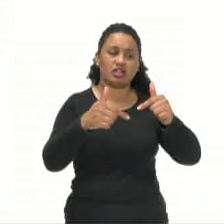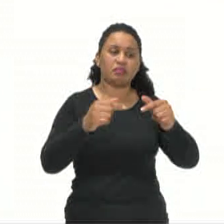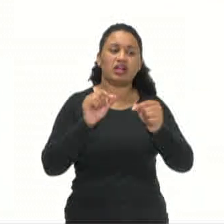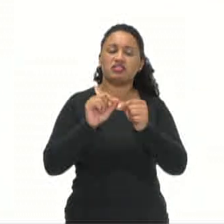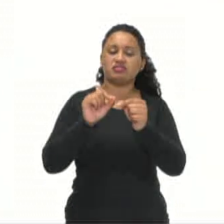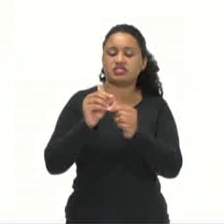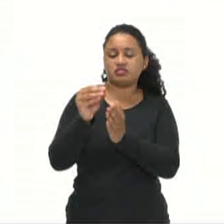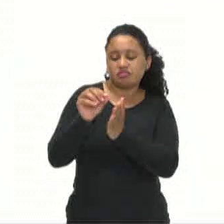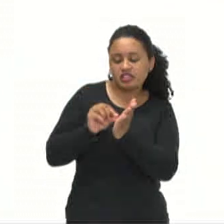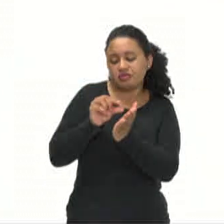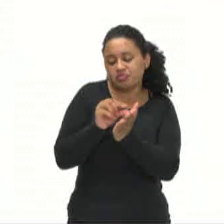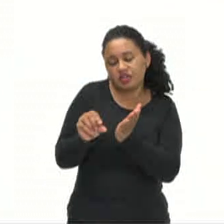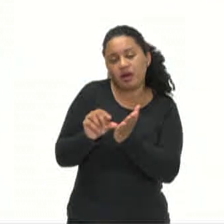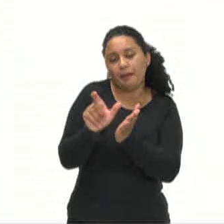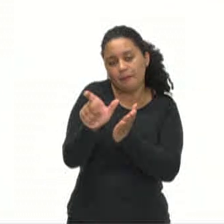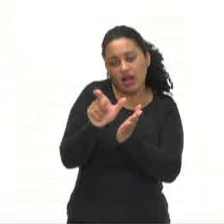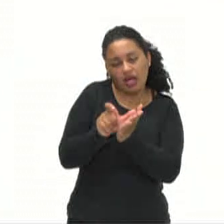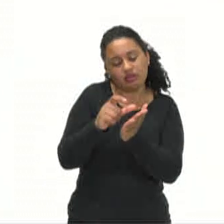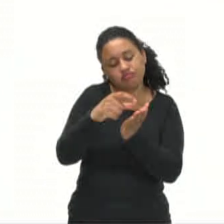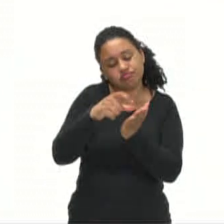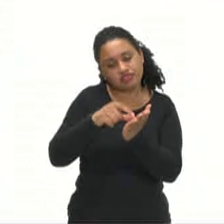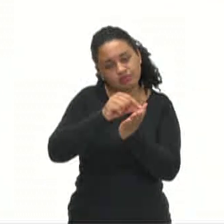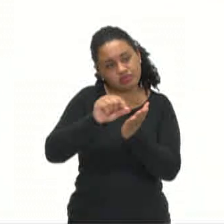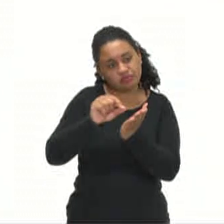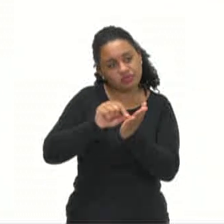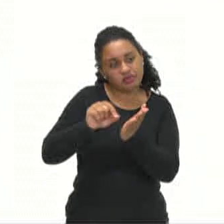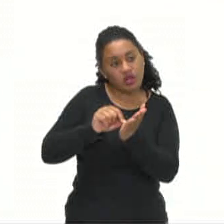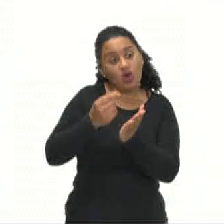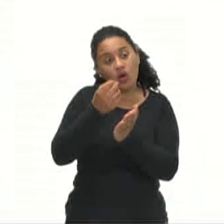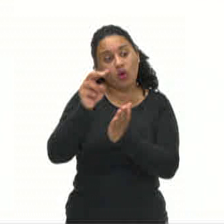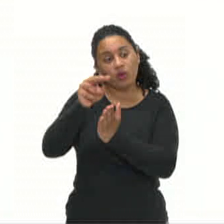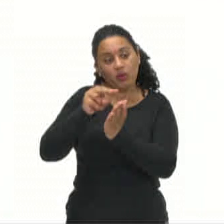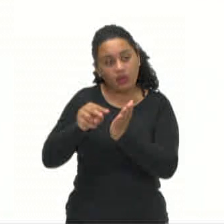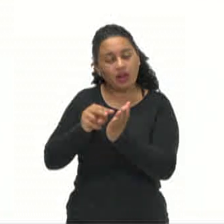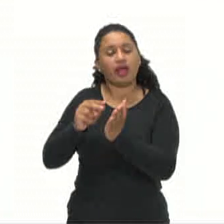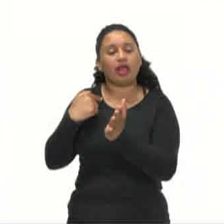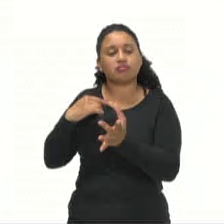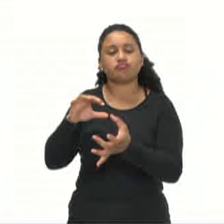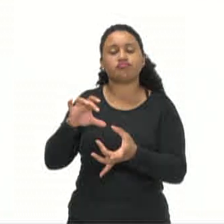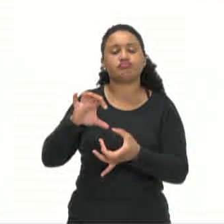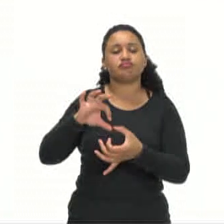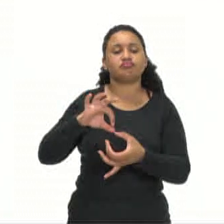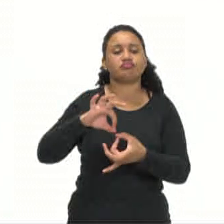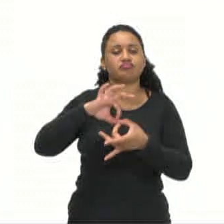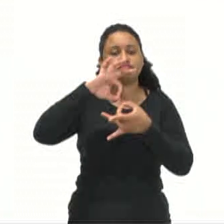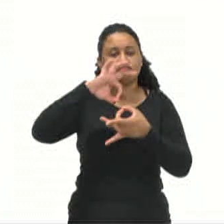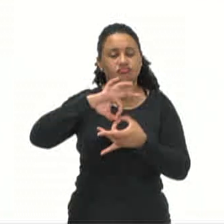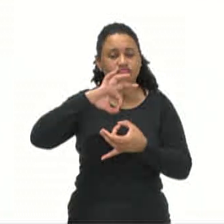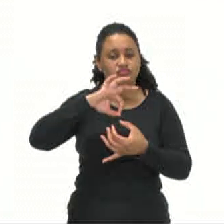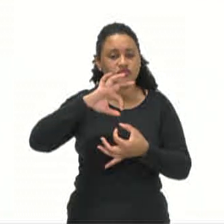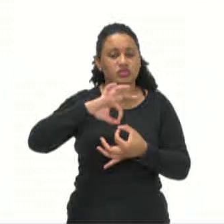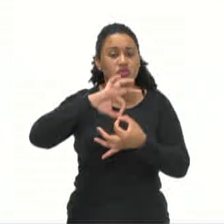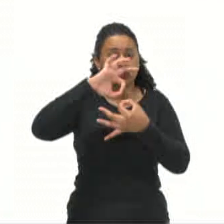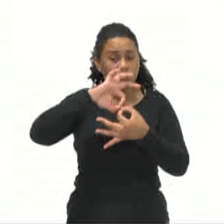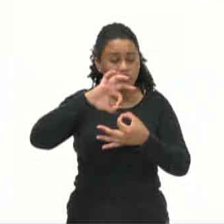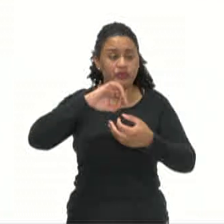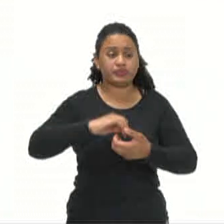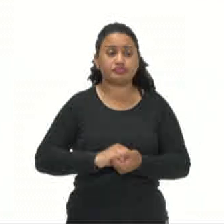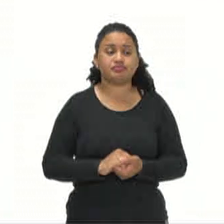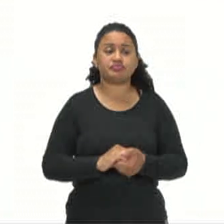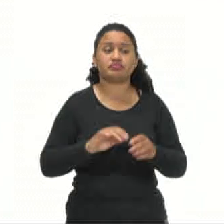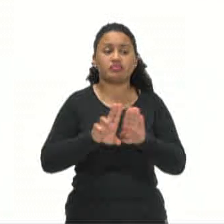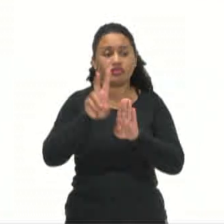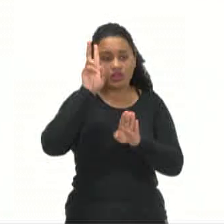palavras cruzadas da última hora ou lendo o horóscopo, as histórias em quadrinhos de O Globo?